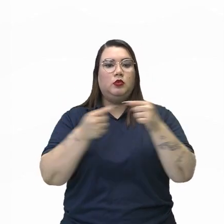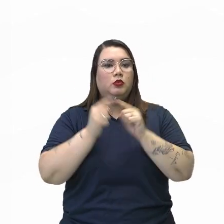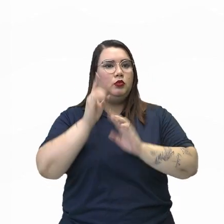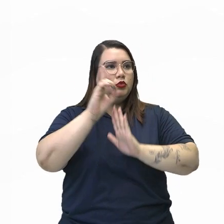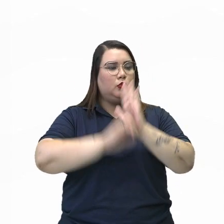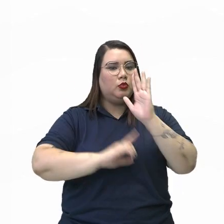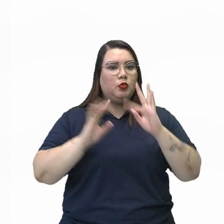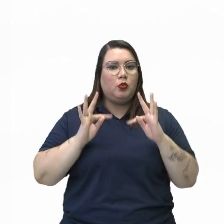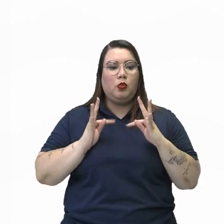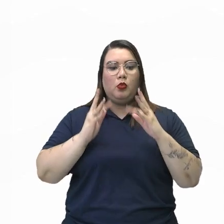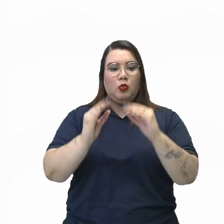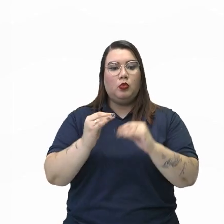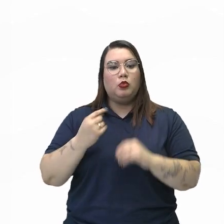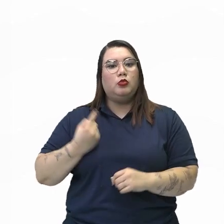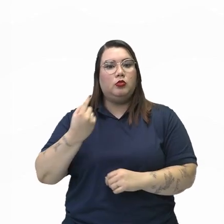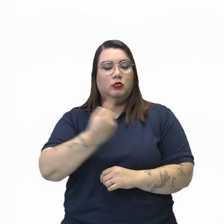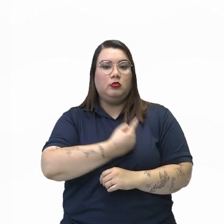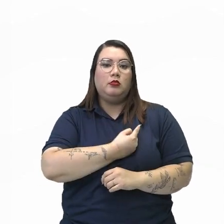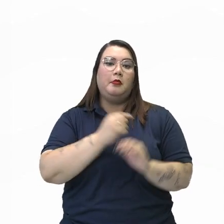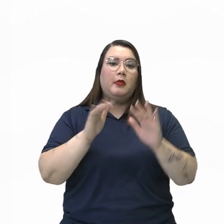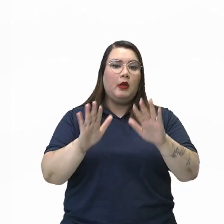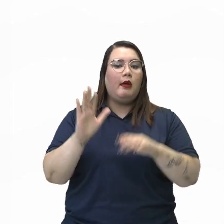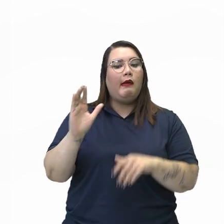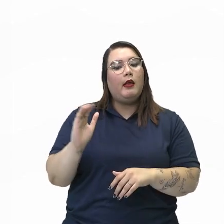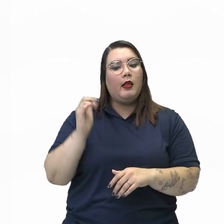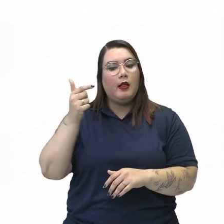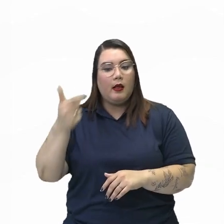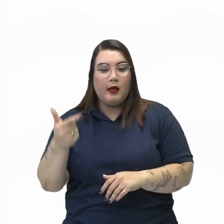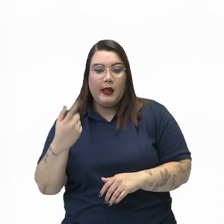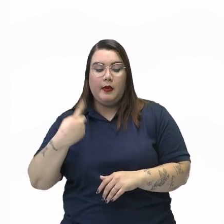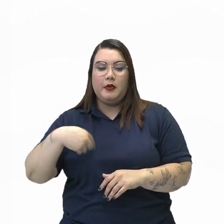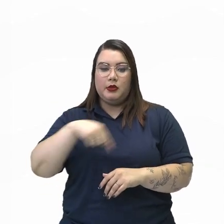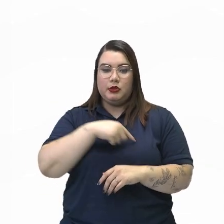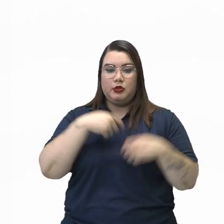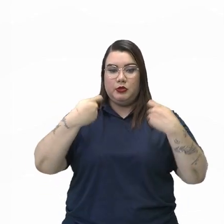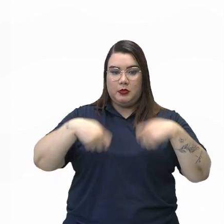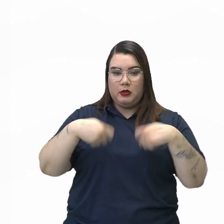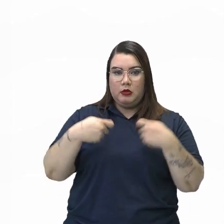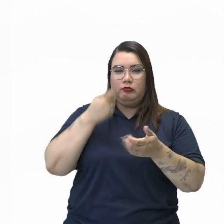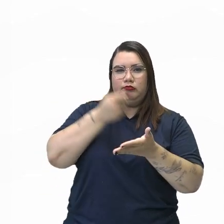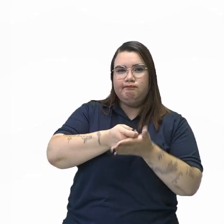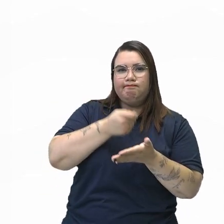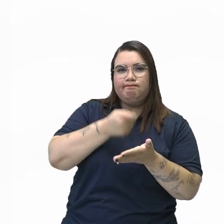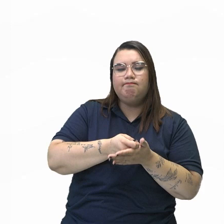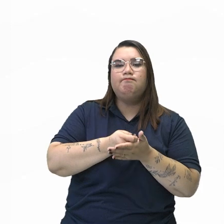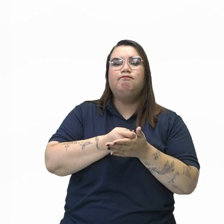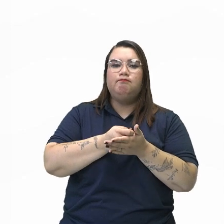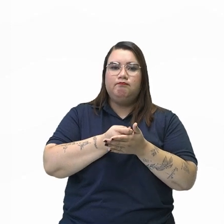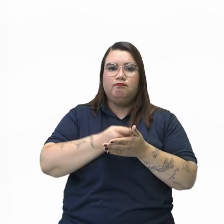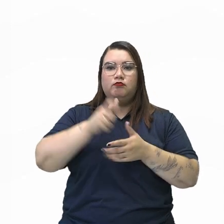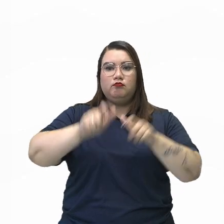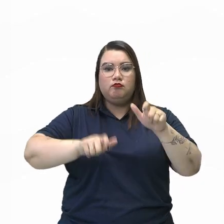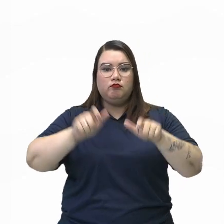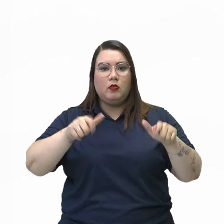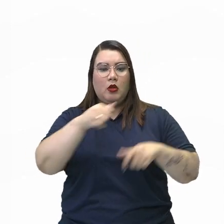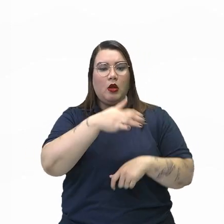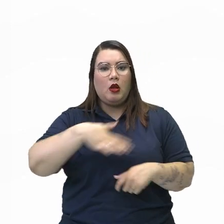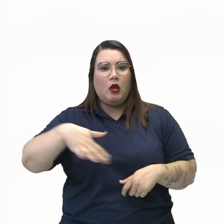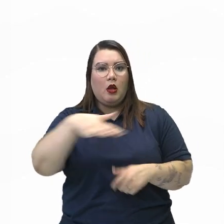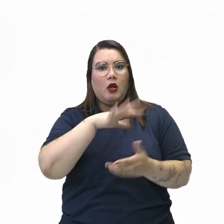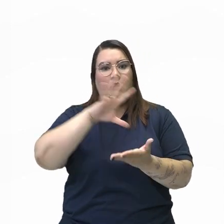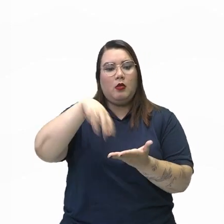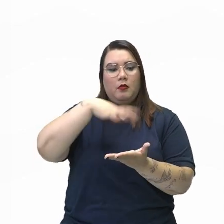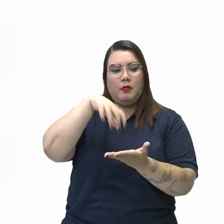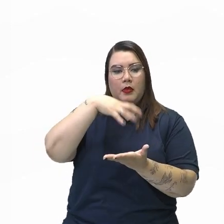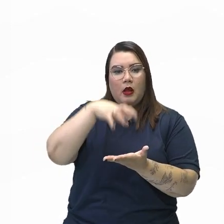todos nós. Lógico que a gente tem ali, né, que exigir dos nossos governantes esses espaços. As praças,